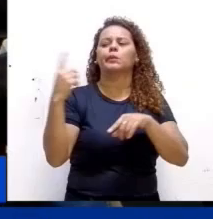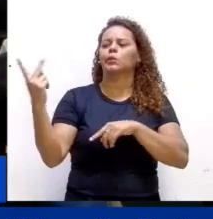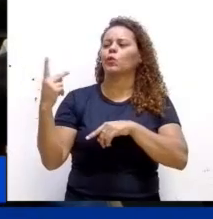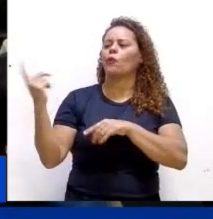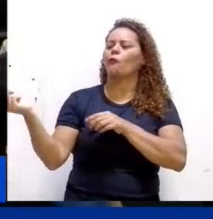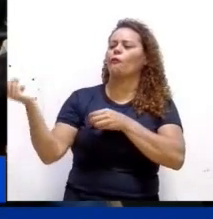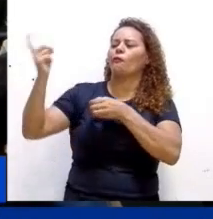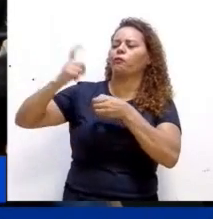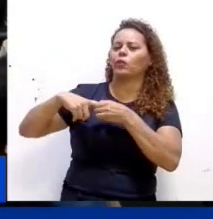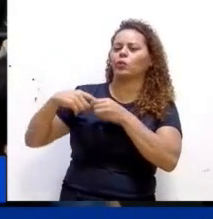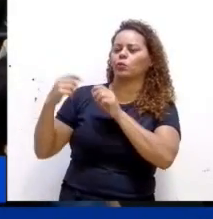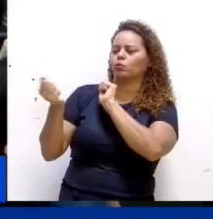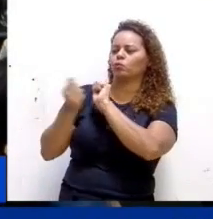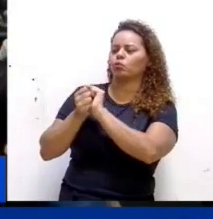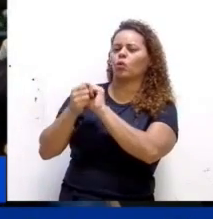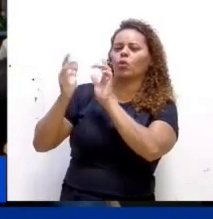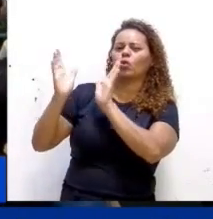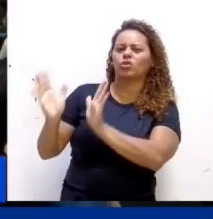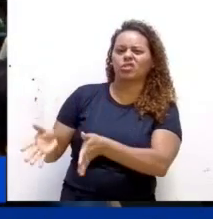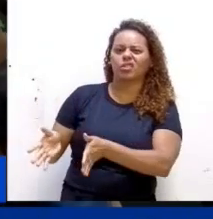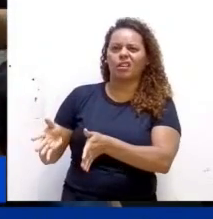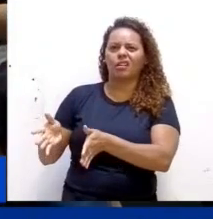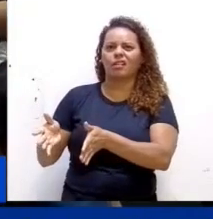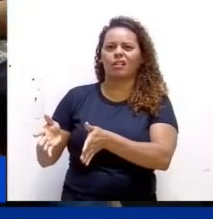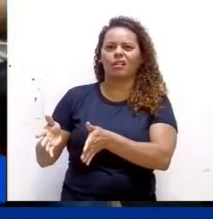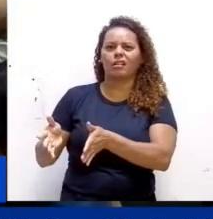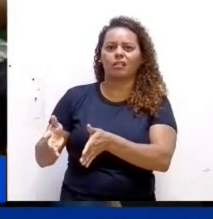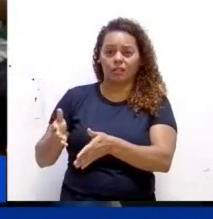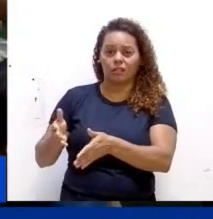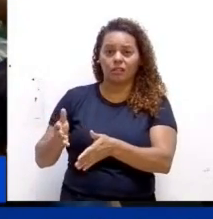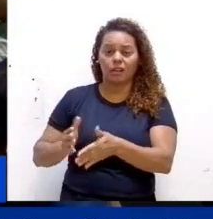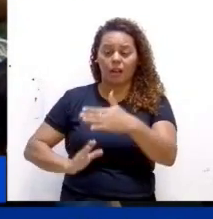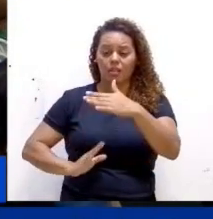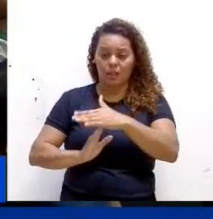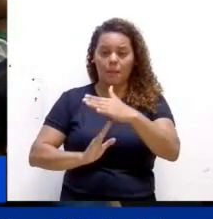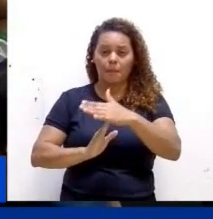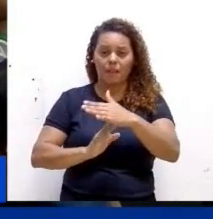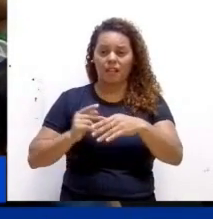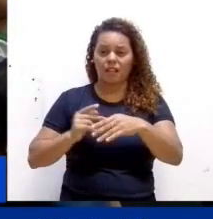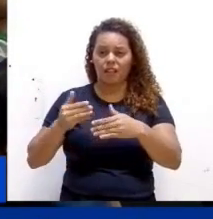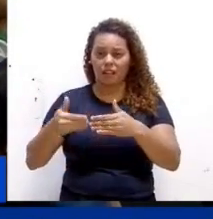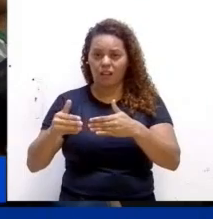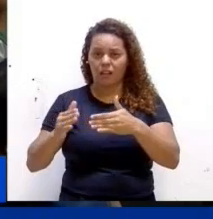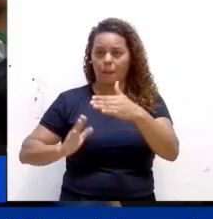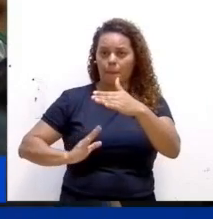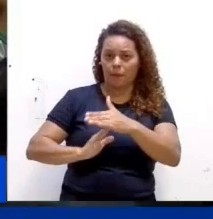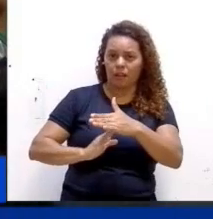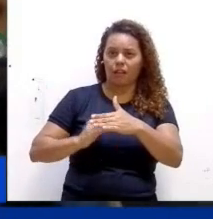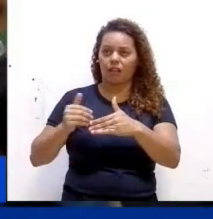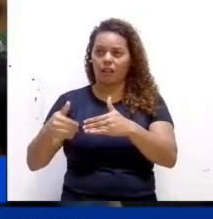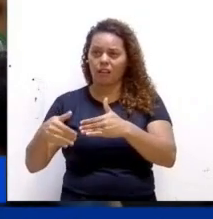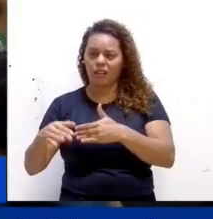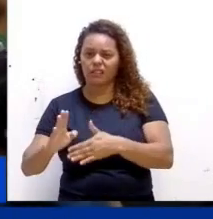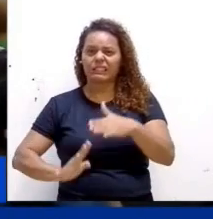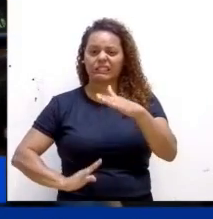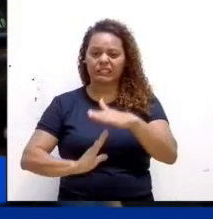voltamos. Não há uma continuidade. A gente tem 10 anos.